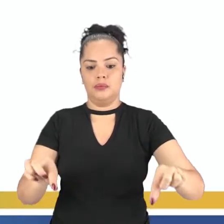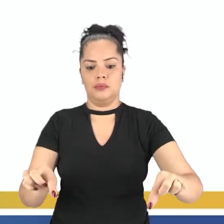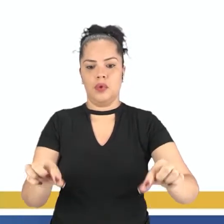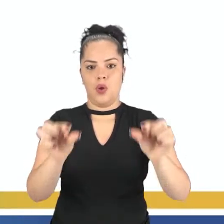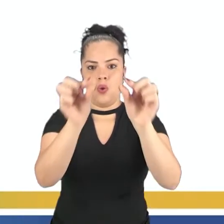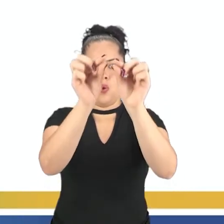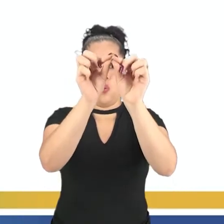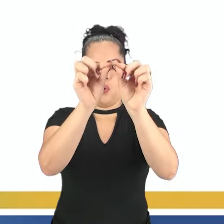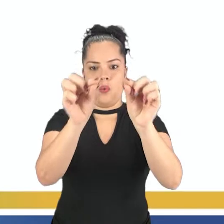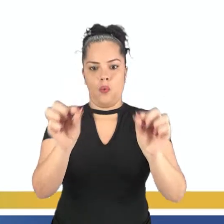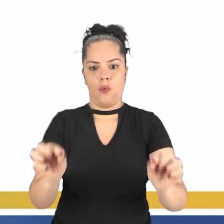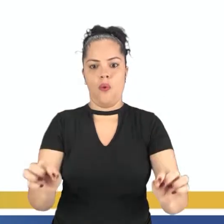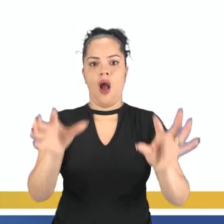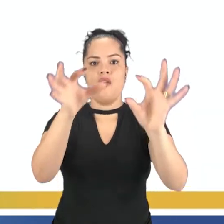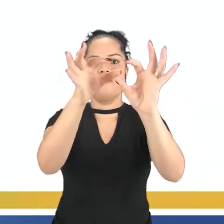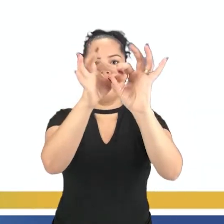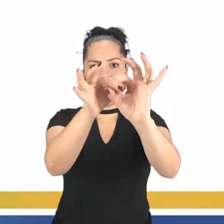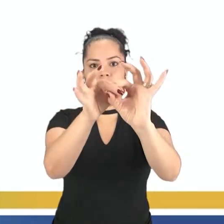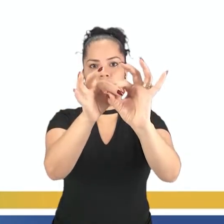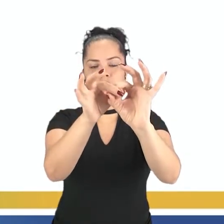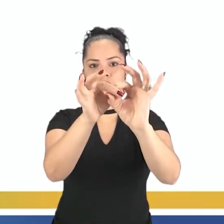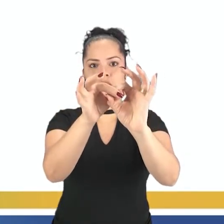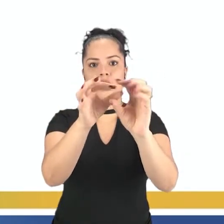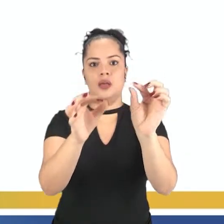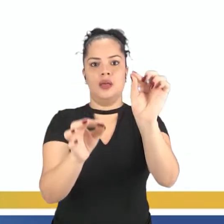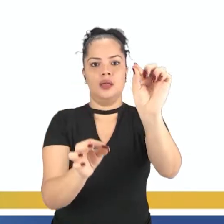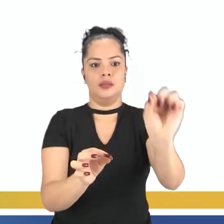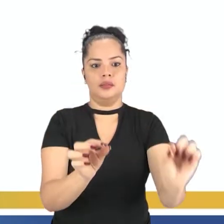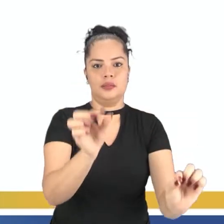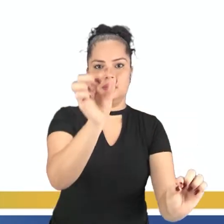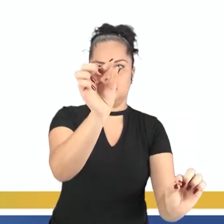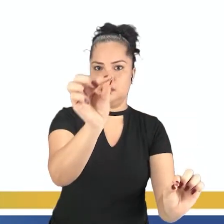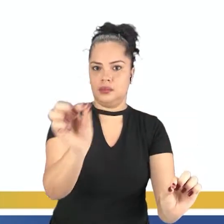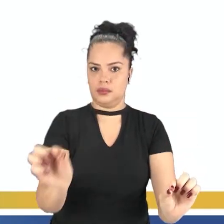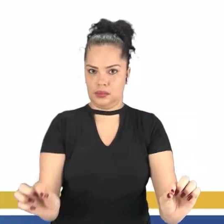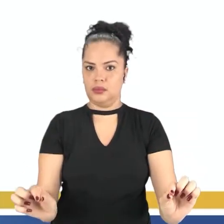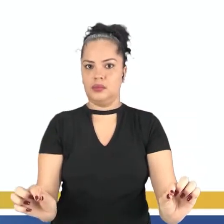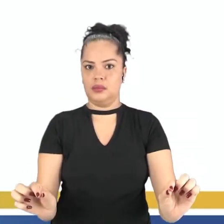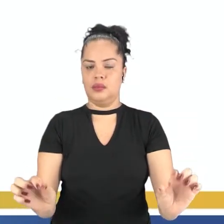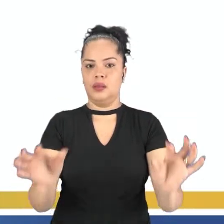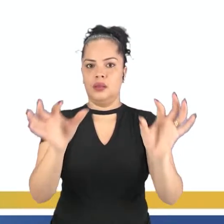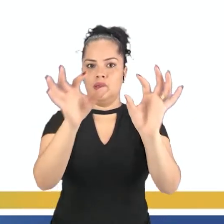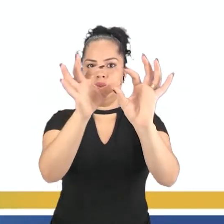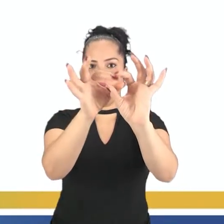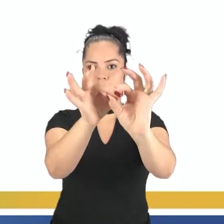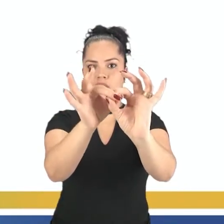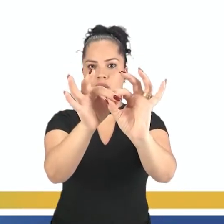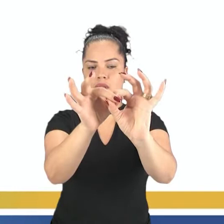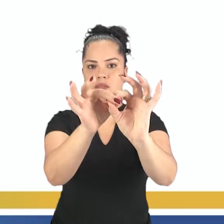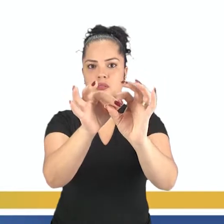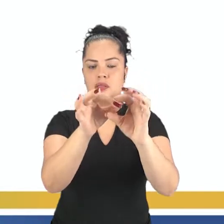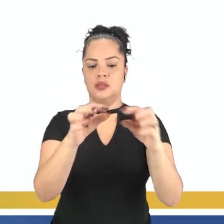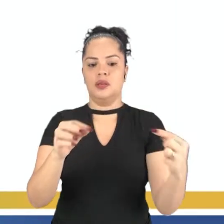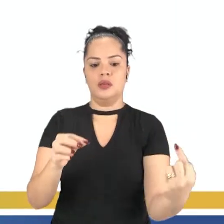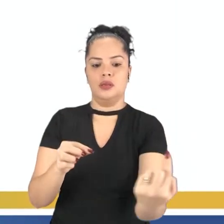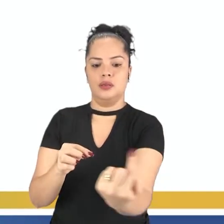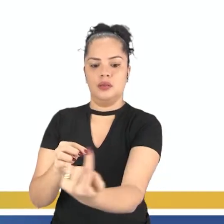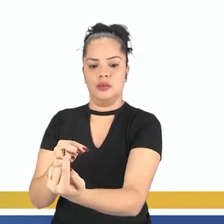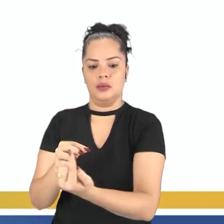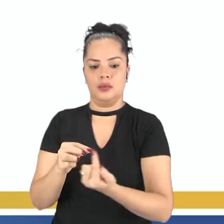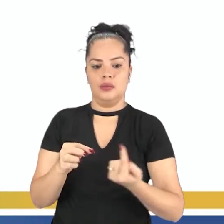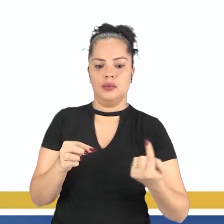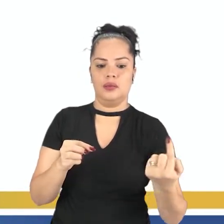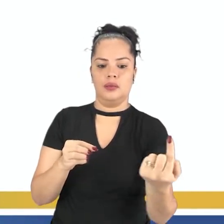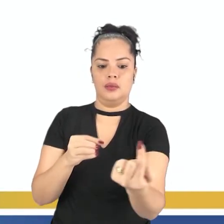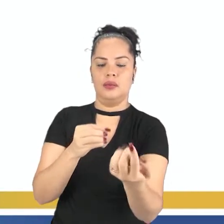por todos os segmentos de retas que possuem uma extremidade nesse vértice e outra em um ponto qualquer do ciclo da base.